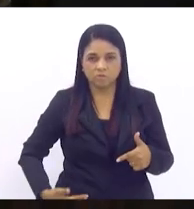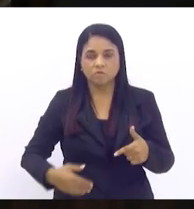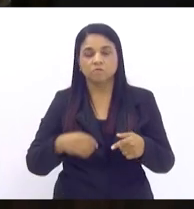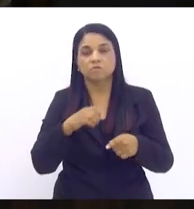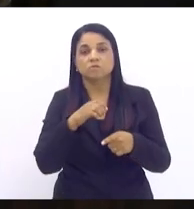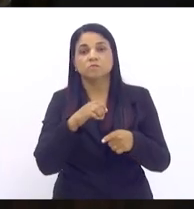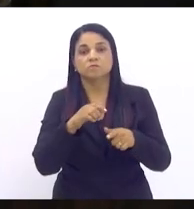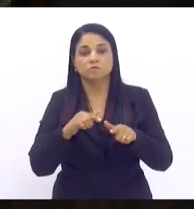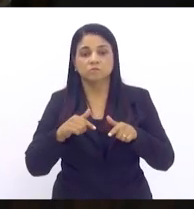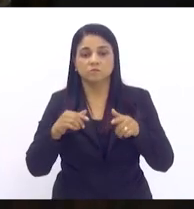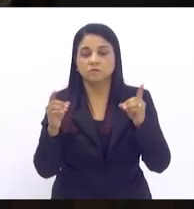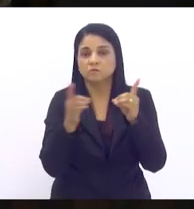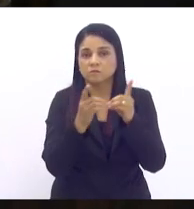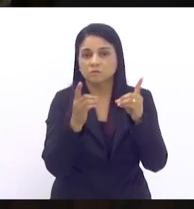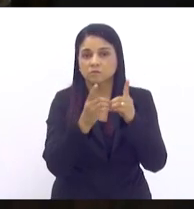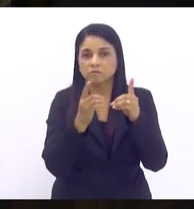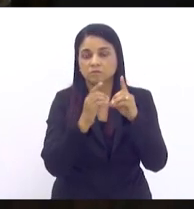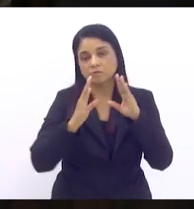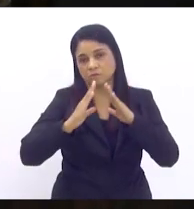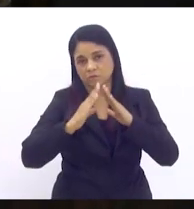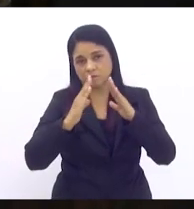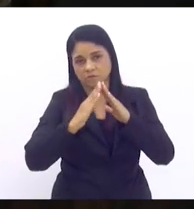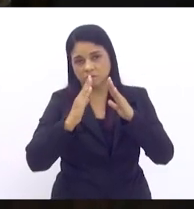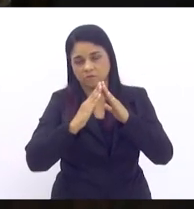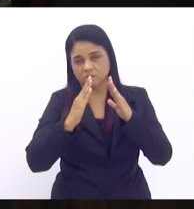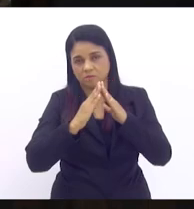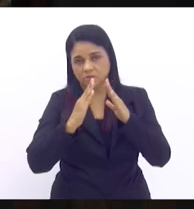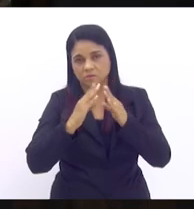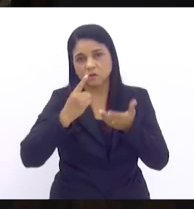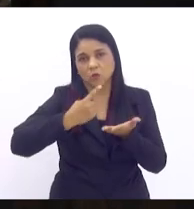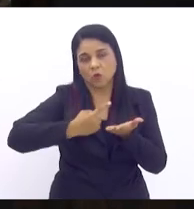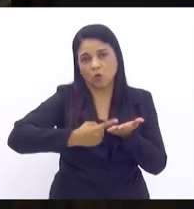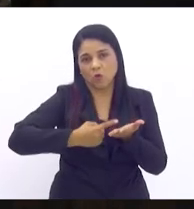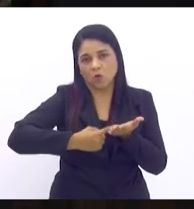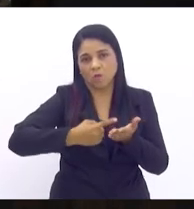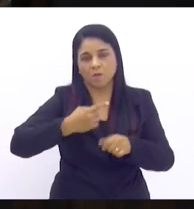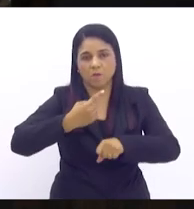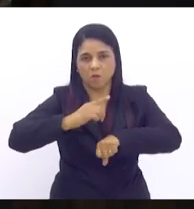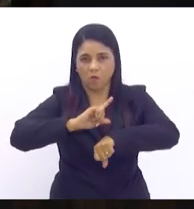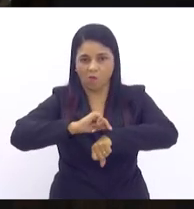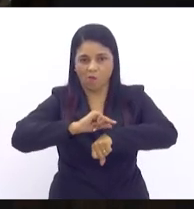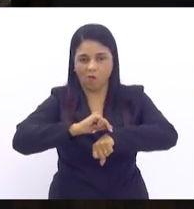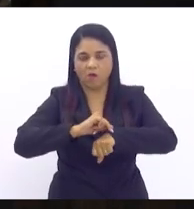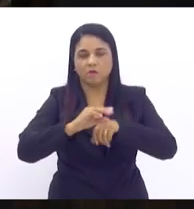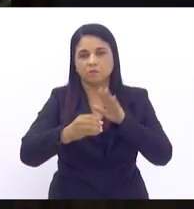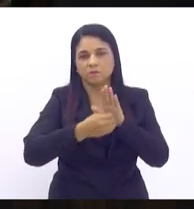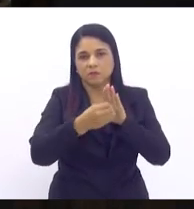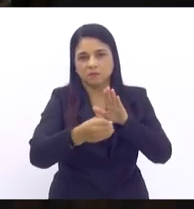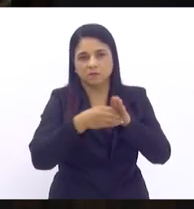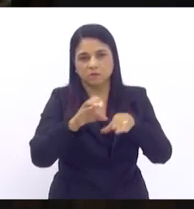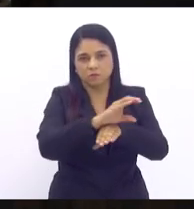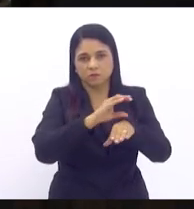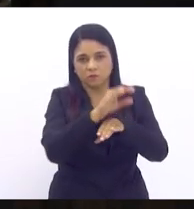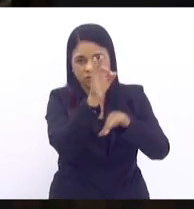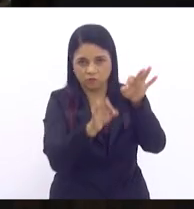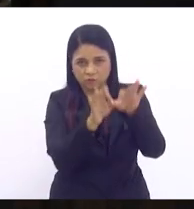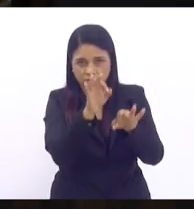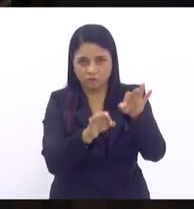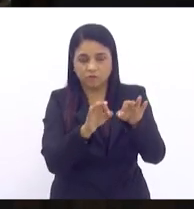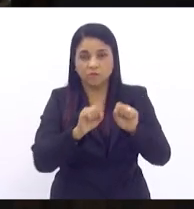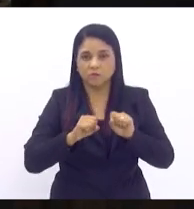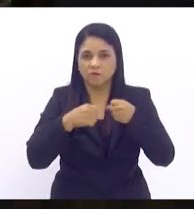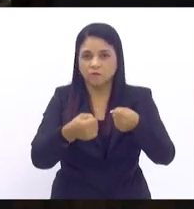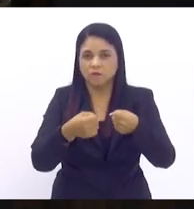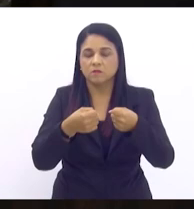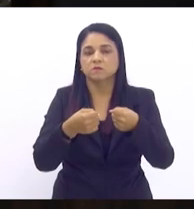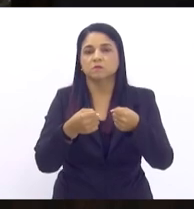realizar atendimento domiciliar com hora marcada e da outras providências. Pendentes de pareceres da Comissão de Constituição e Justiça, Defesa